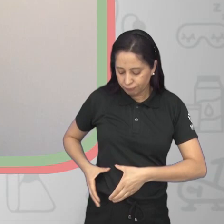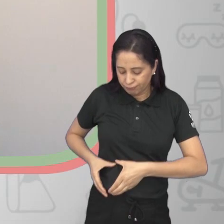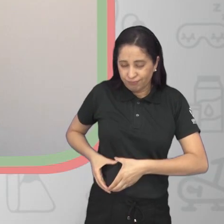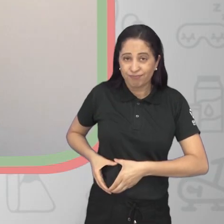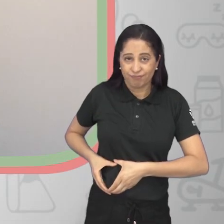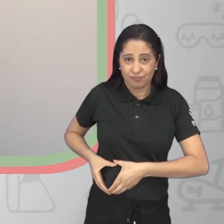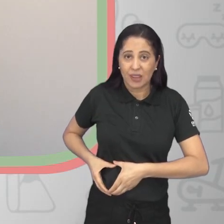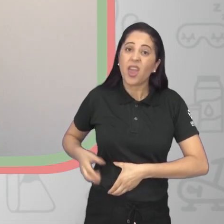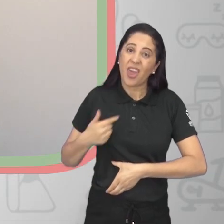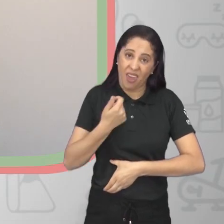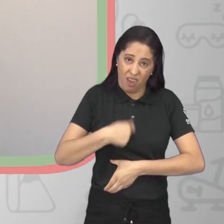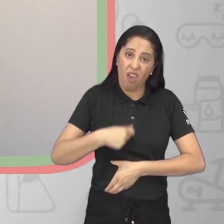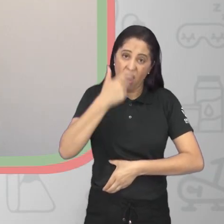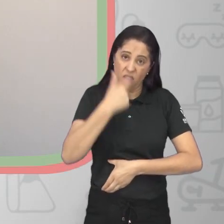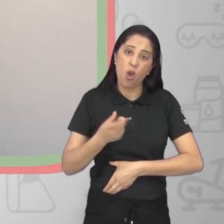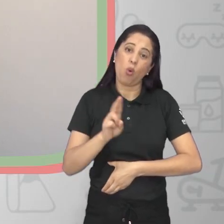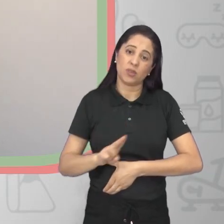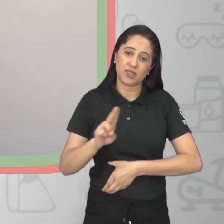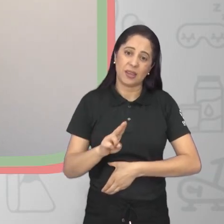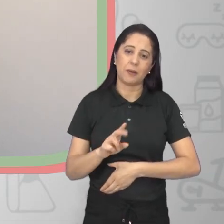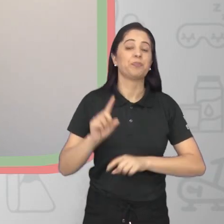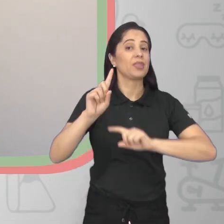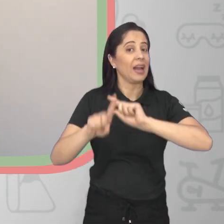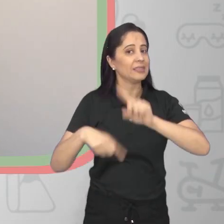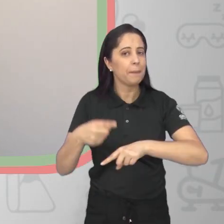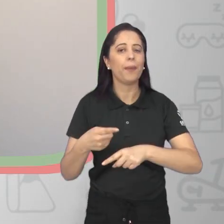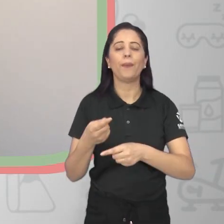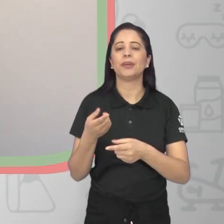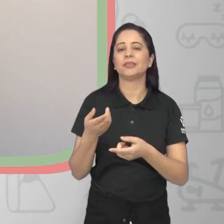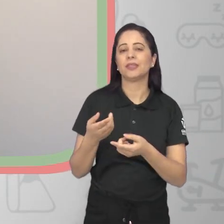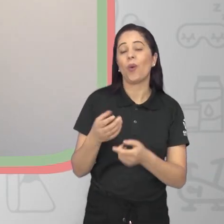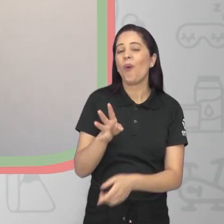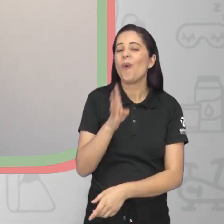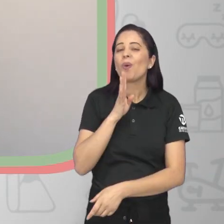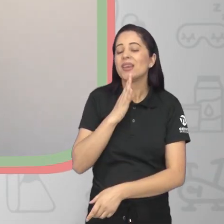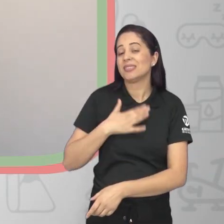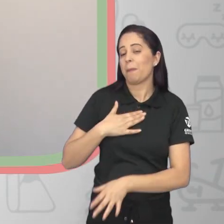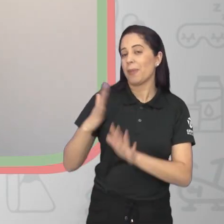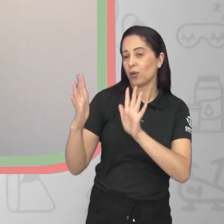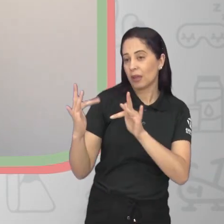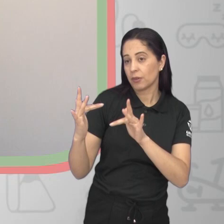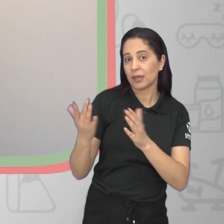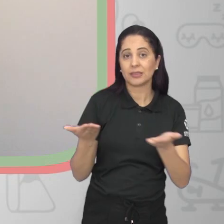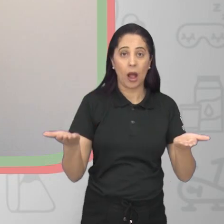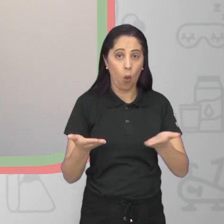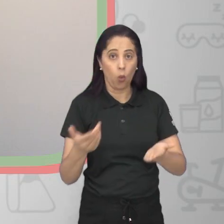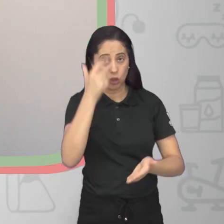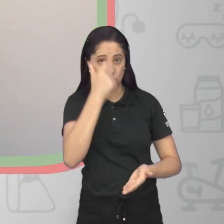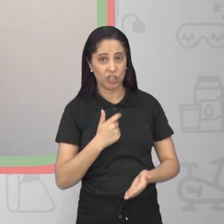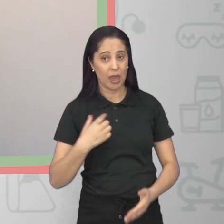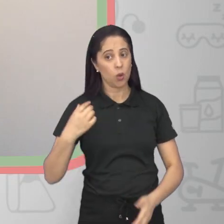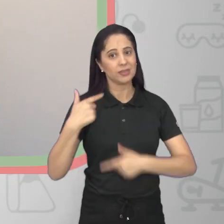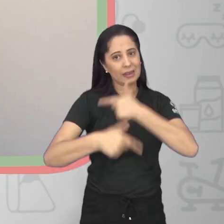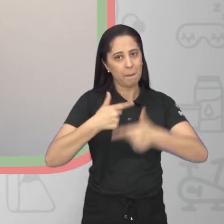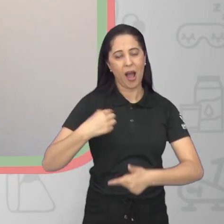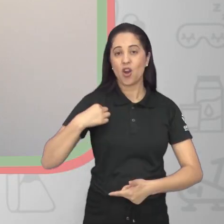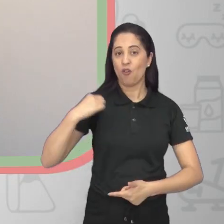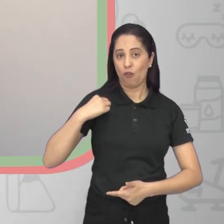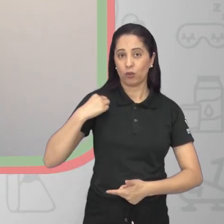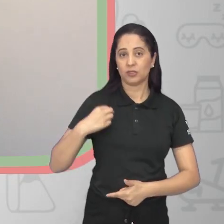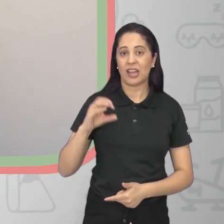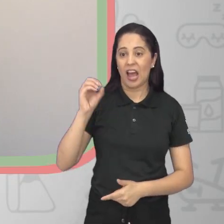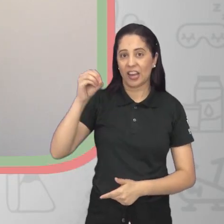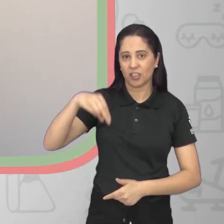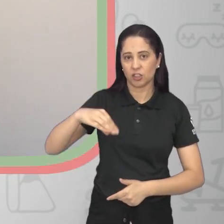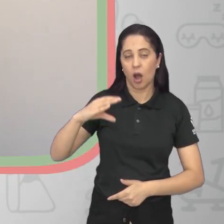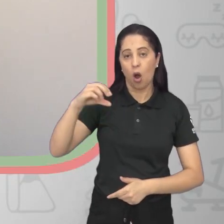também aconteceram nessa jornada, como conhecer meu namorado durante o tratamento. Eu sou voluntária do Instituto Oncoguia há 4 anos. Eu